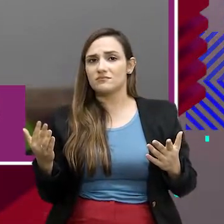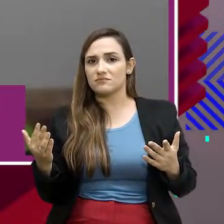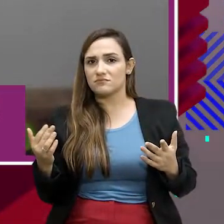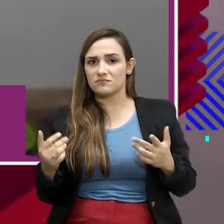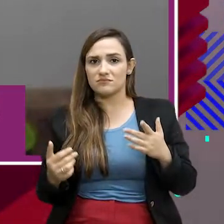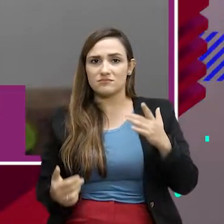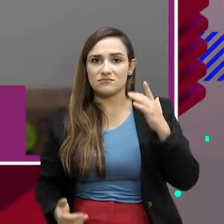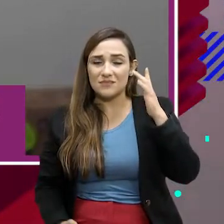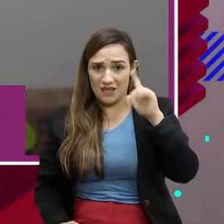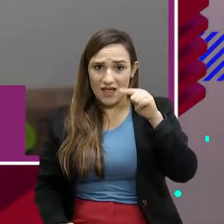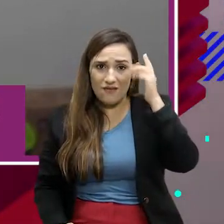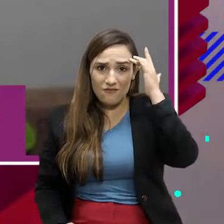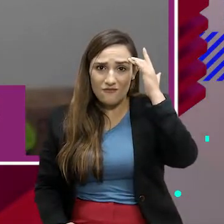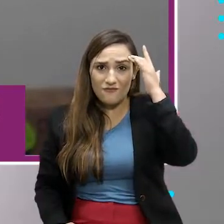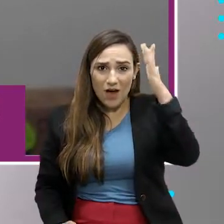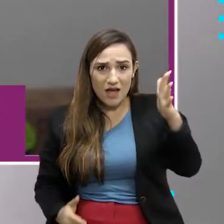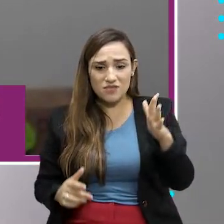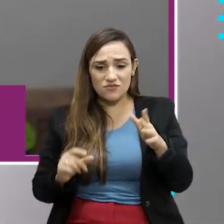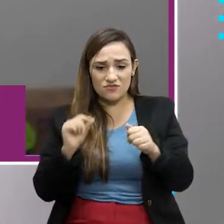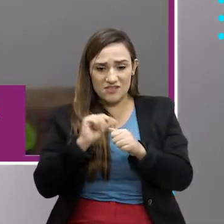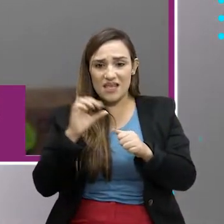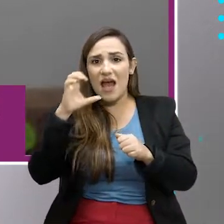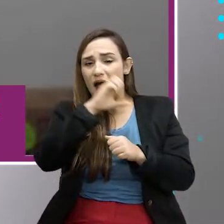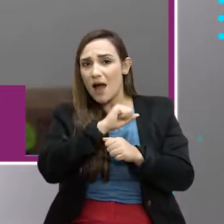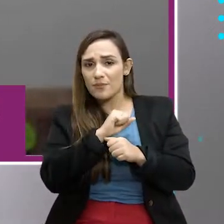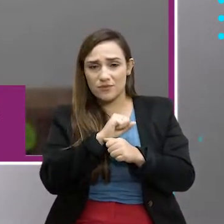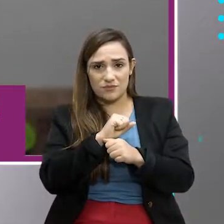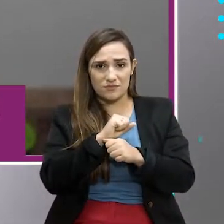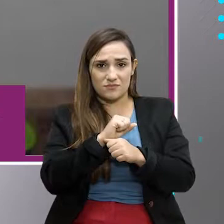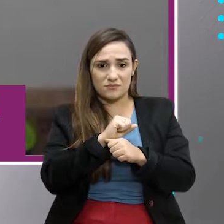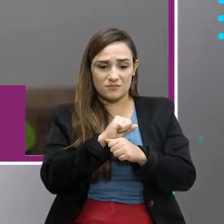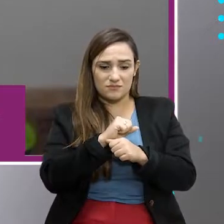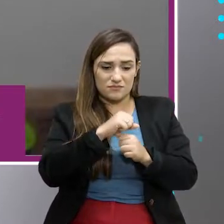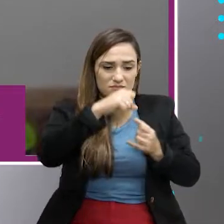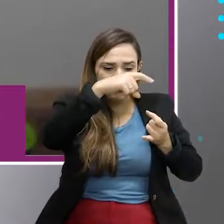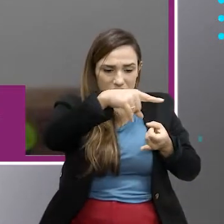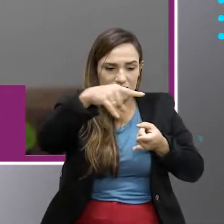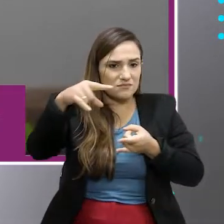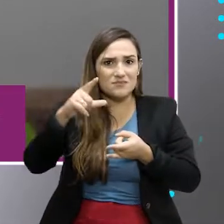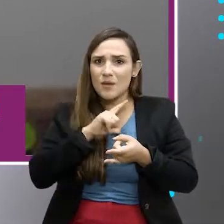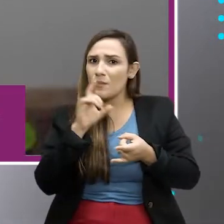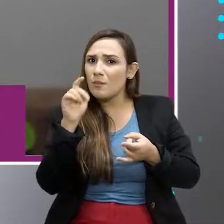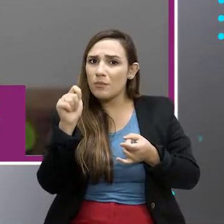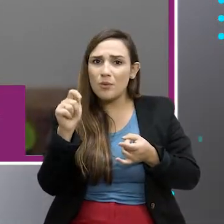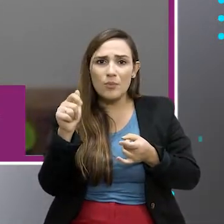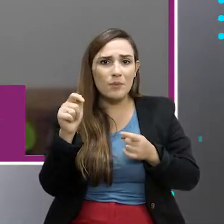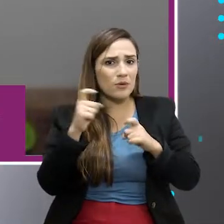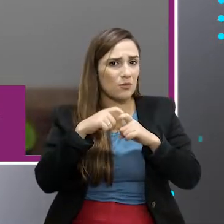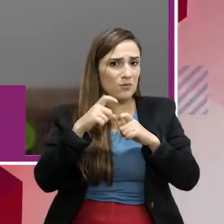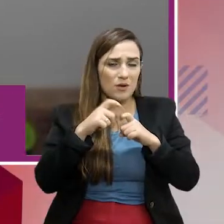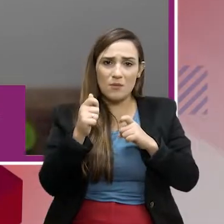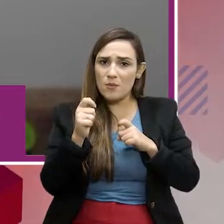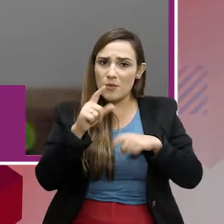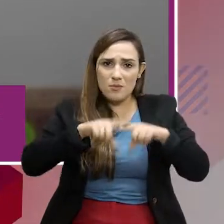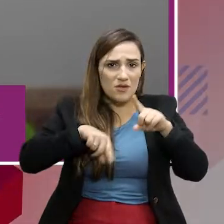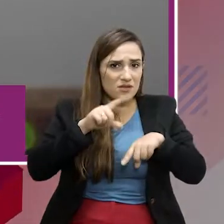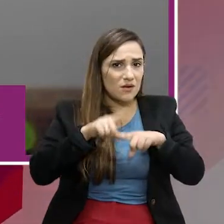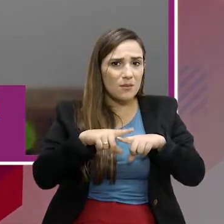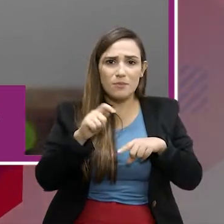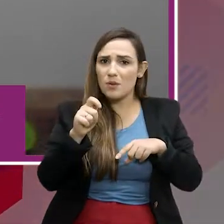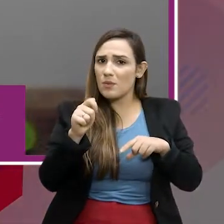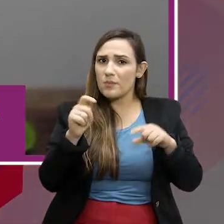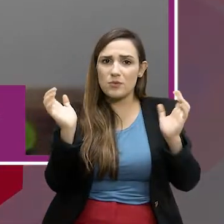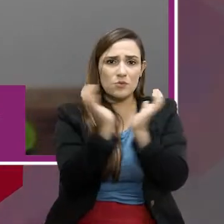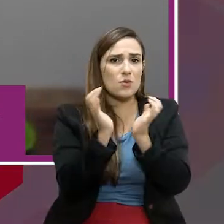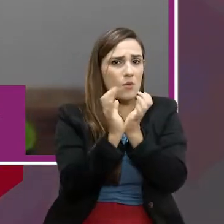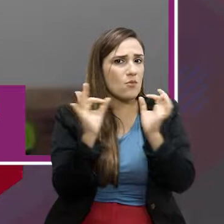vaga assim de CTI pediátrica. E mais perverso ainda, Lívia, é que não é fácil montar uma CTI pediátrica, porque